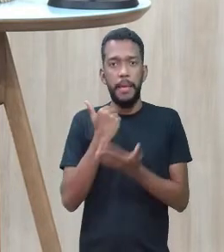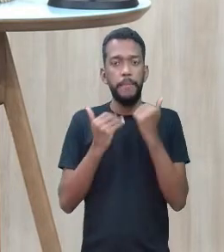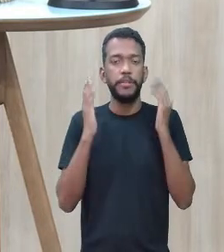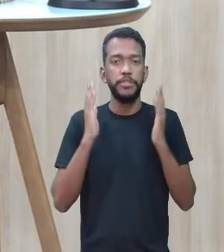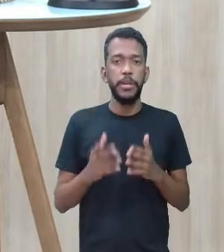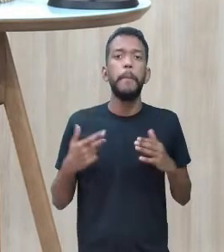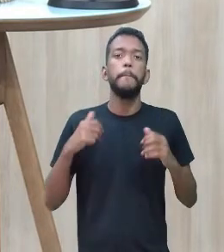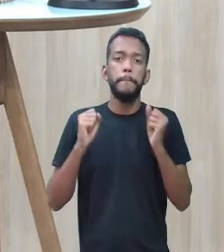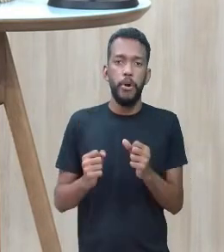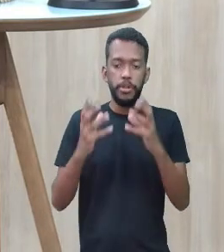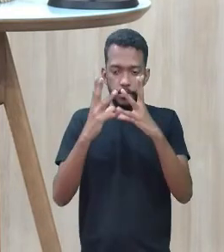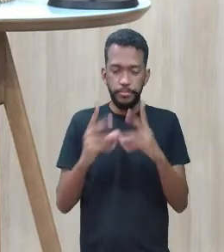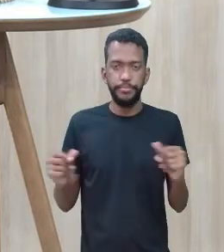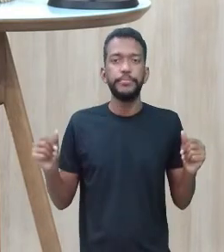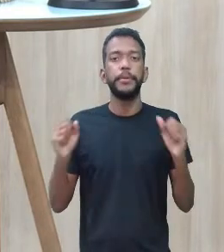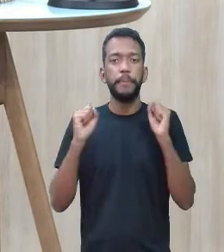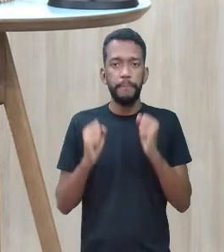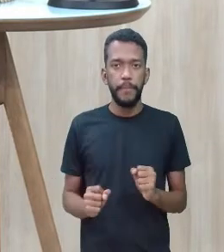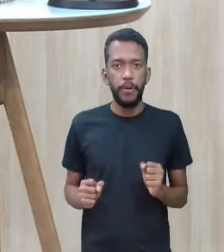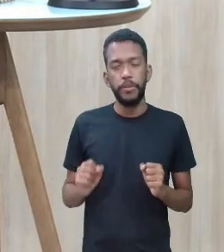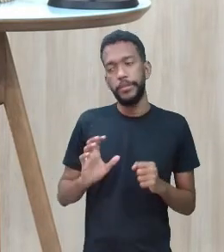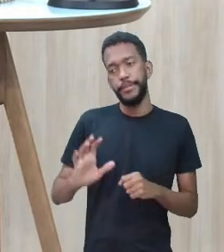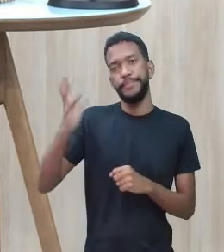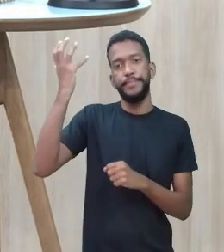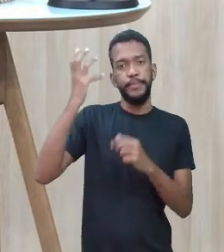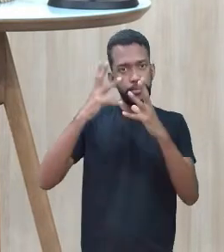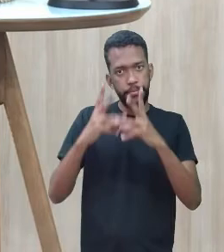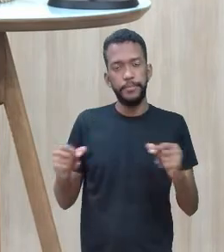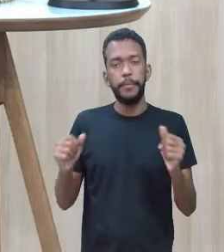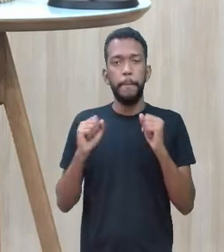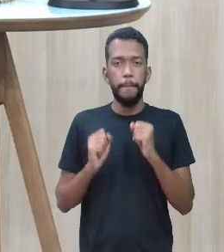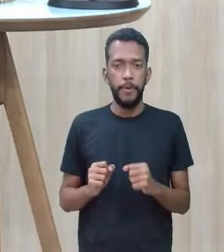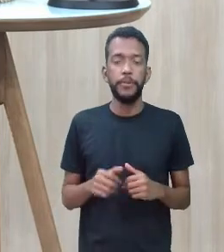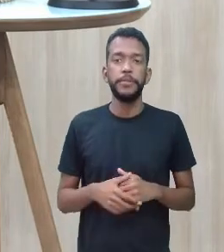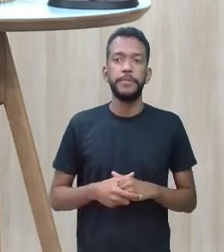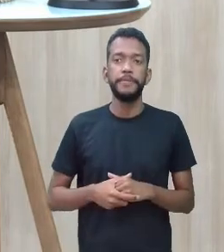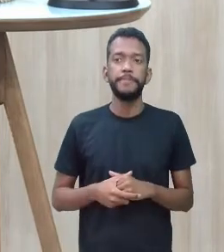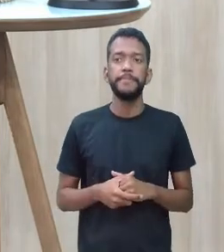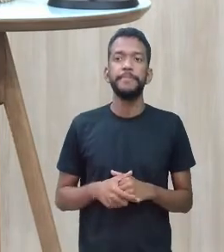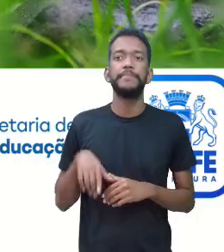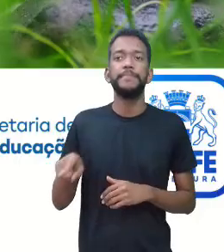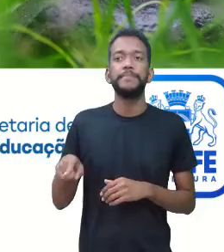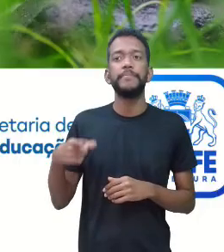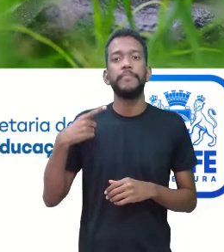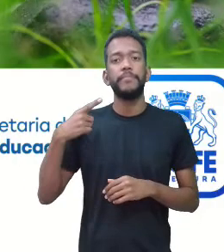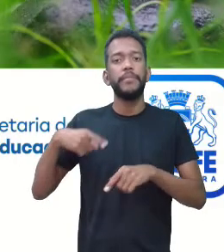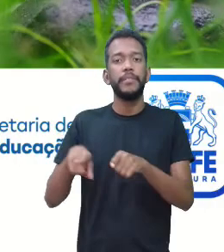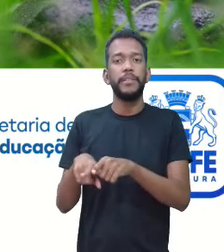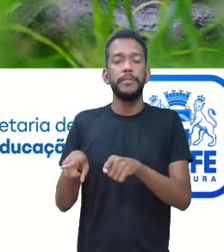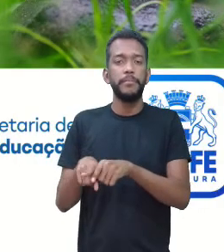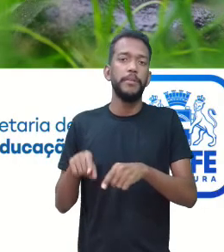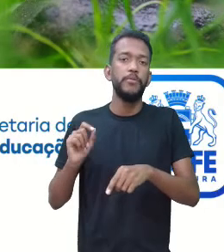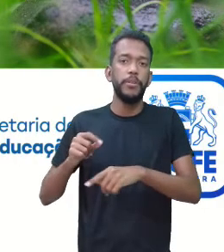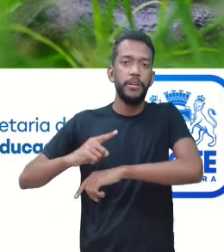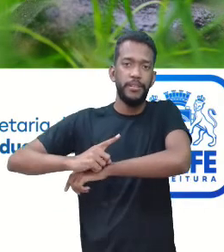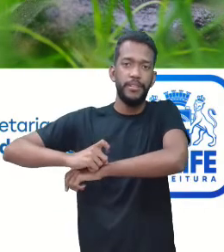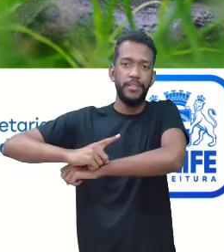se extinguir, poderá desaparecer, poderá entrar em extinção. Esse caramujo aqui, que é o caramujo